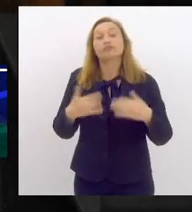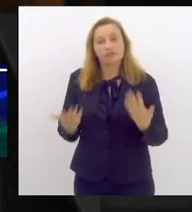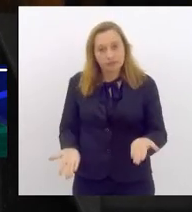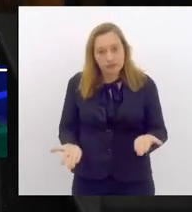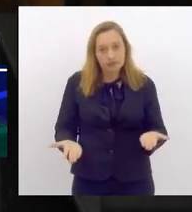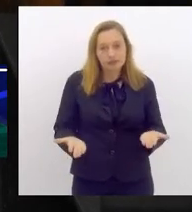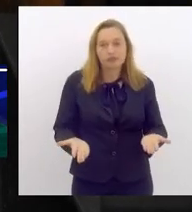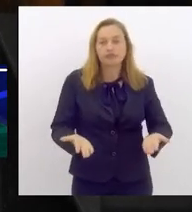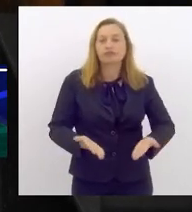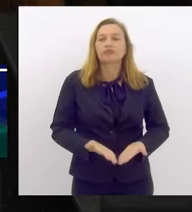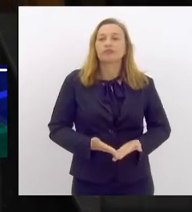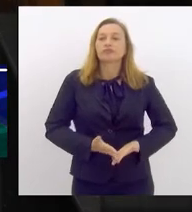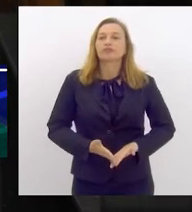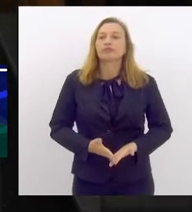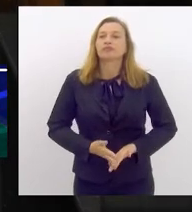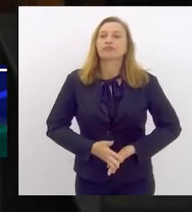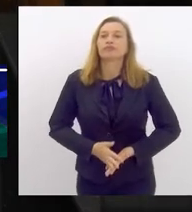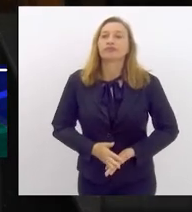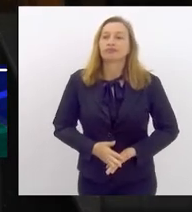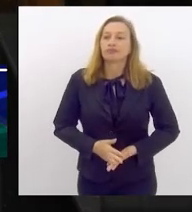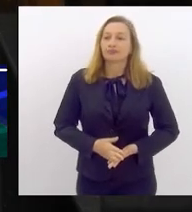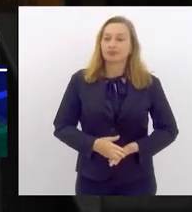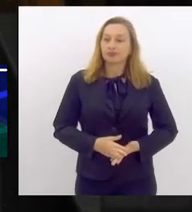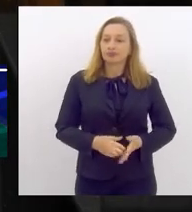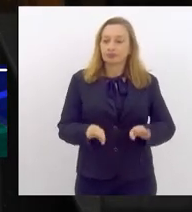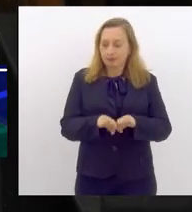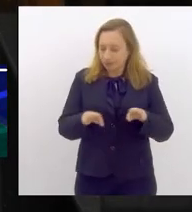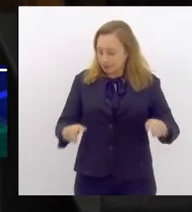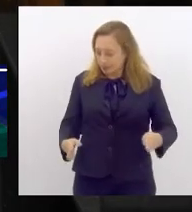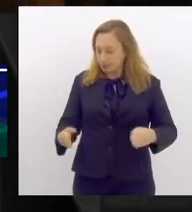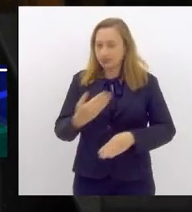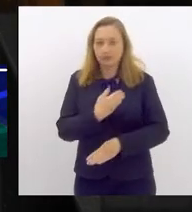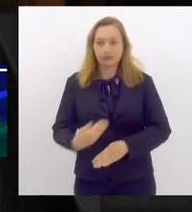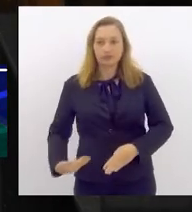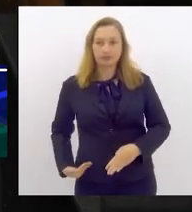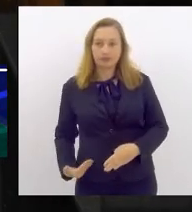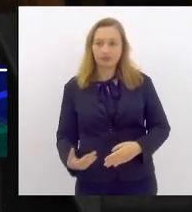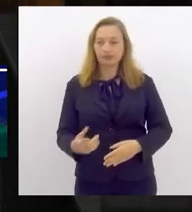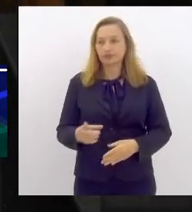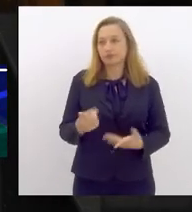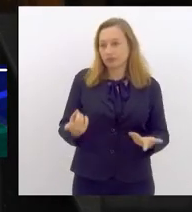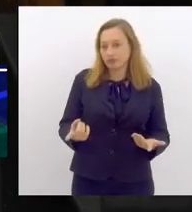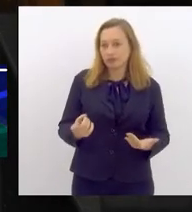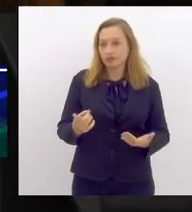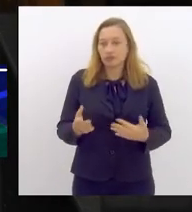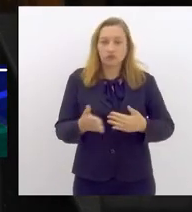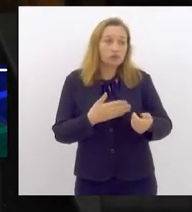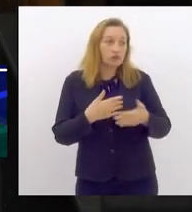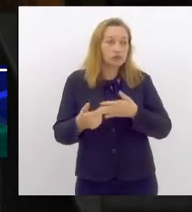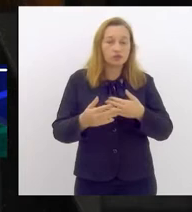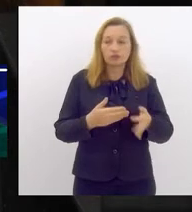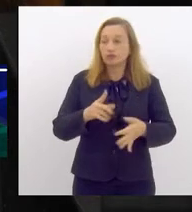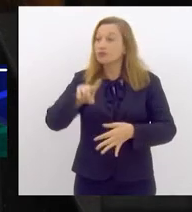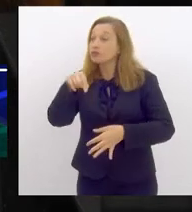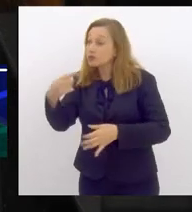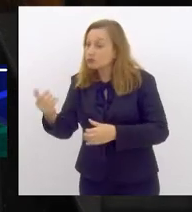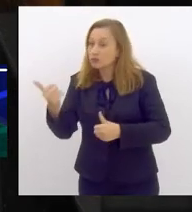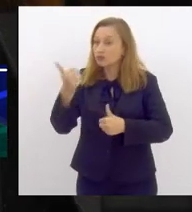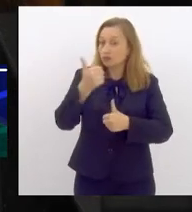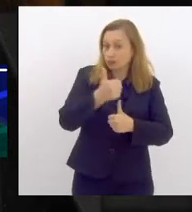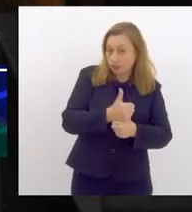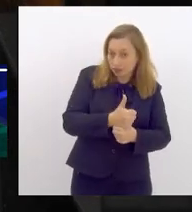fica pronto na mesa deixe o governador ou de algum outro que vem a sucedendo